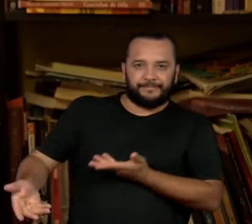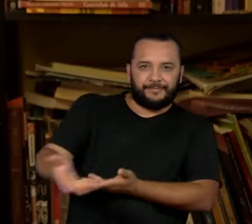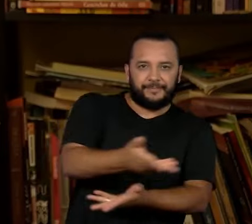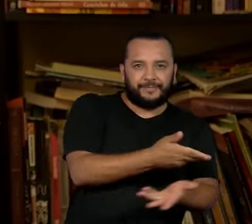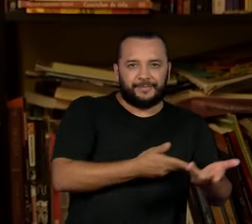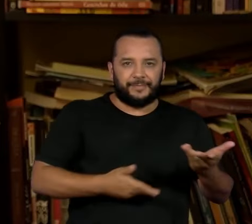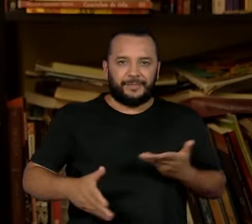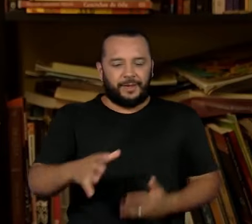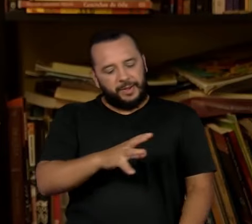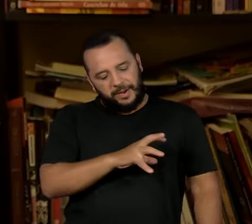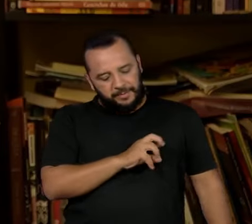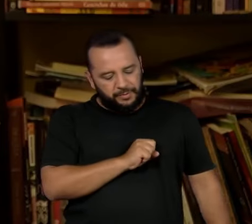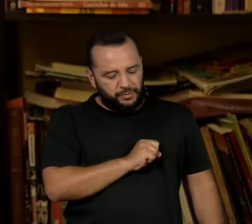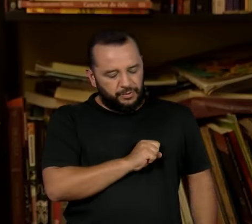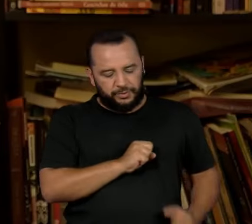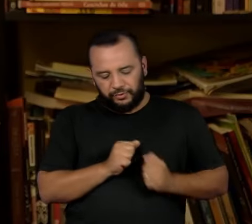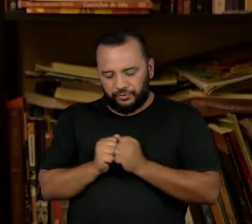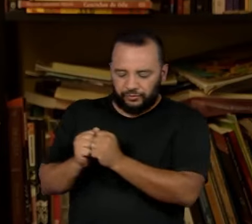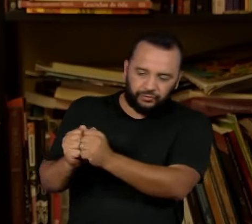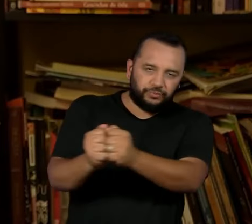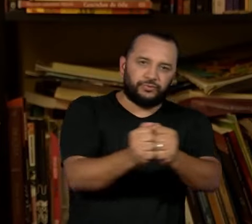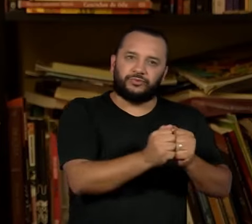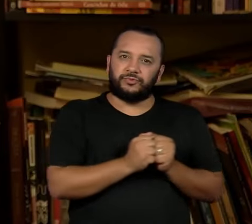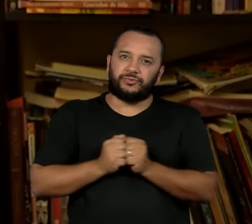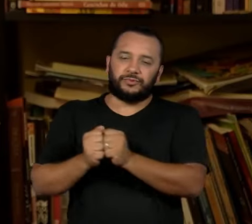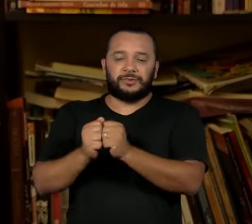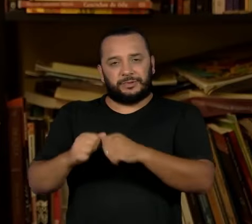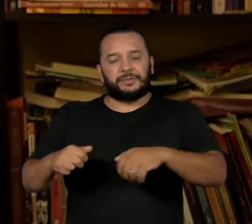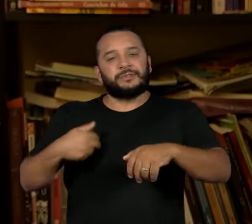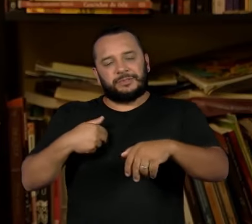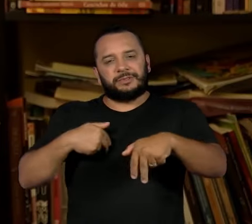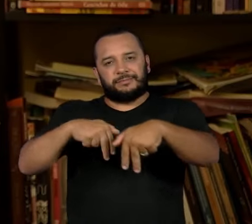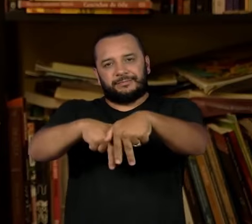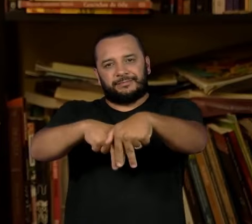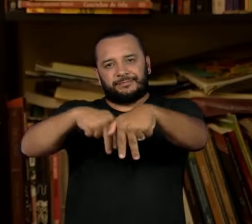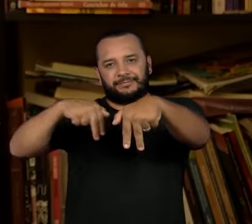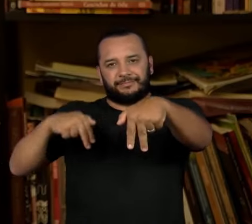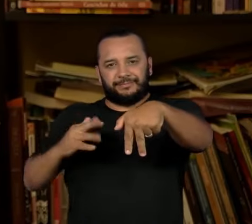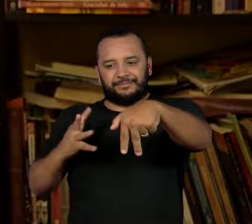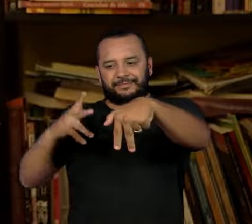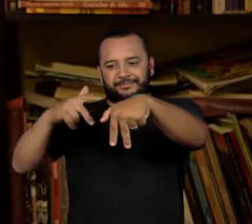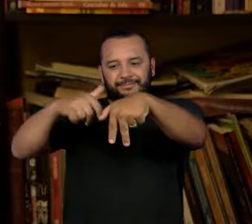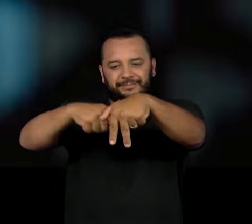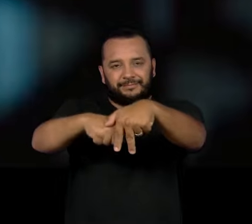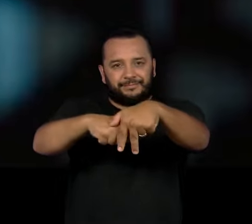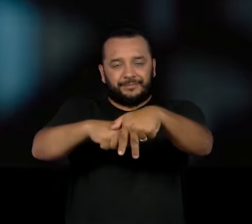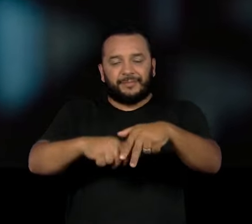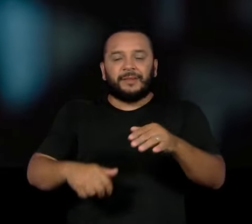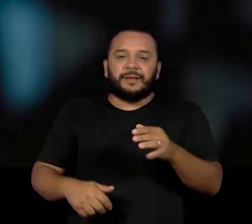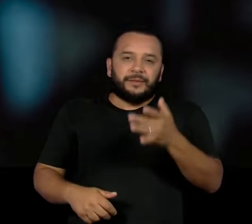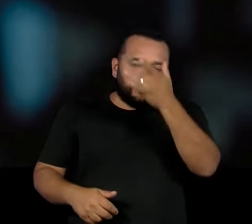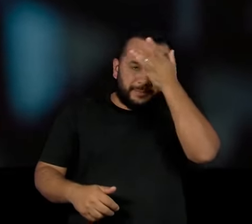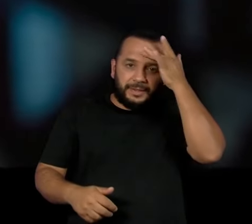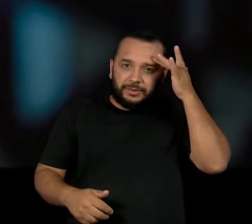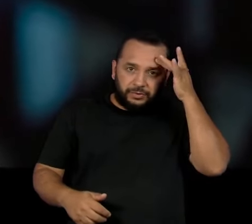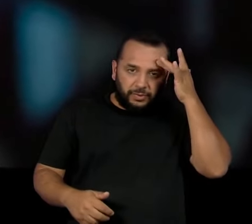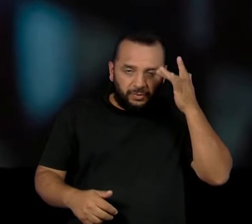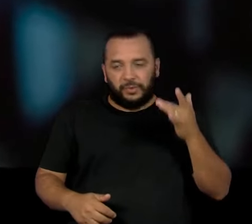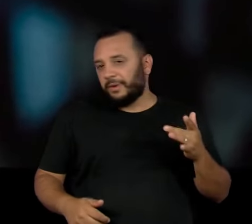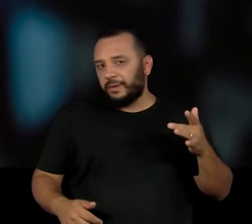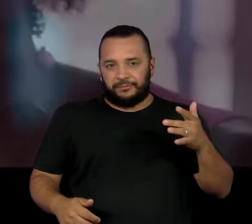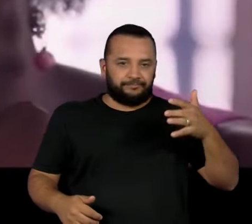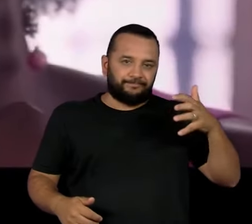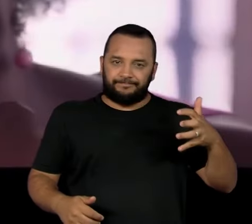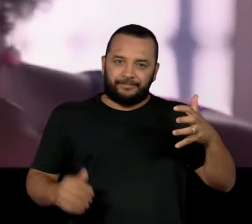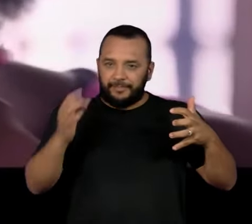tradição ocidental ficou mais frequente completar uma pessoa, completar a outra, um amor que o outro